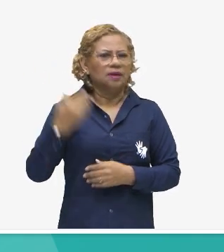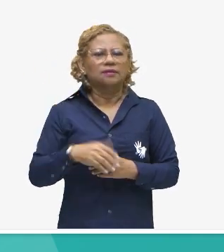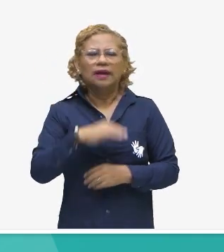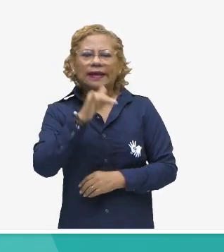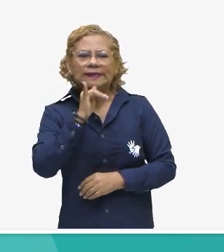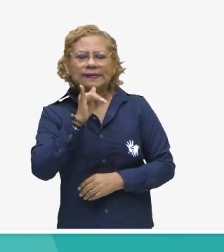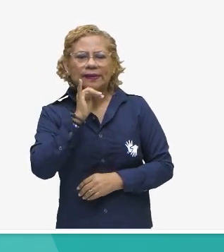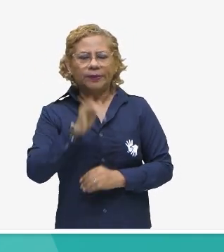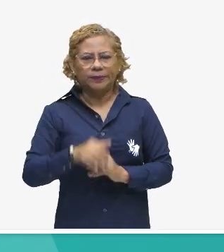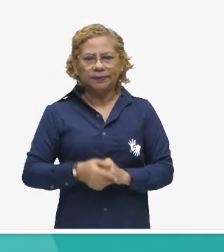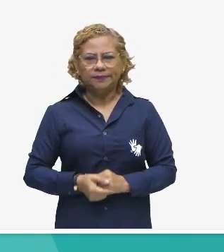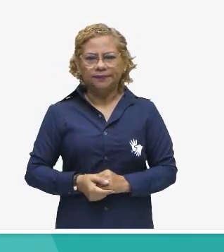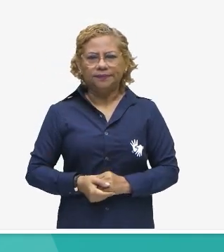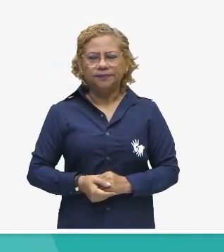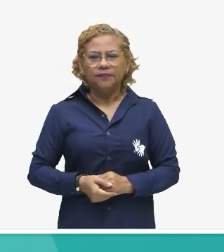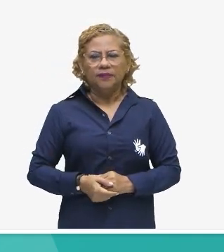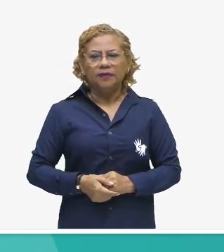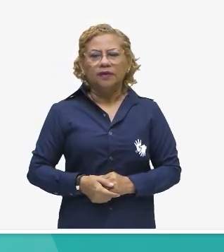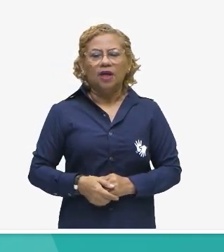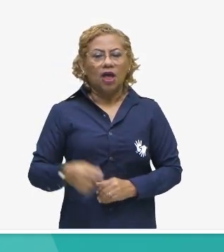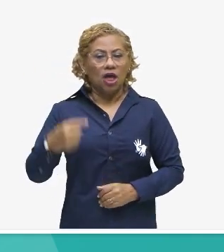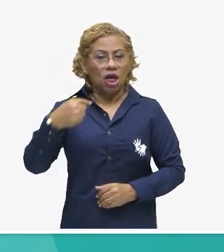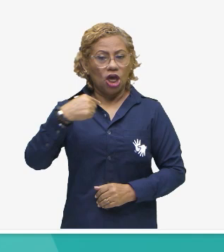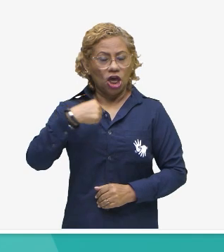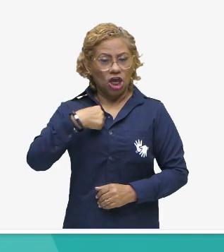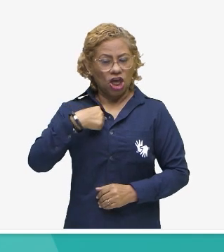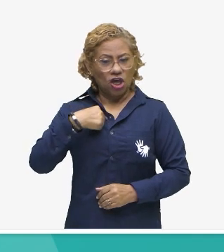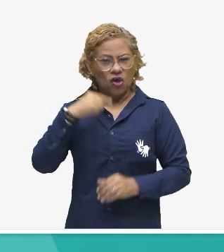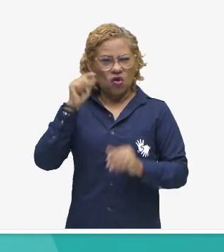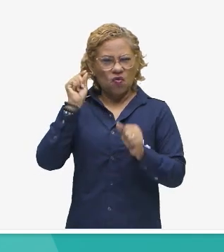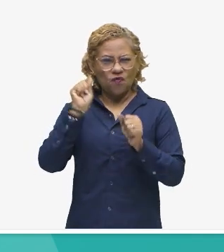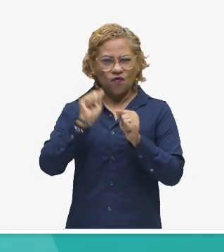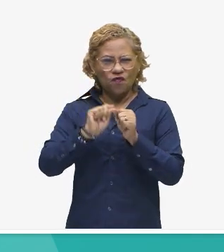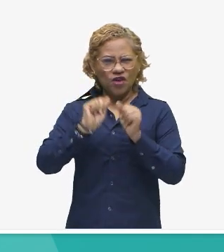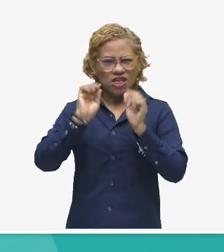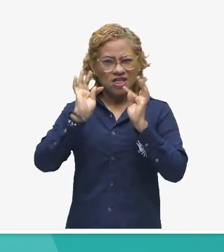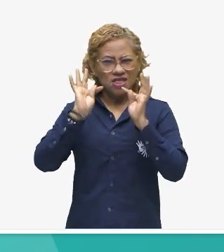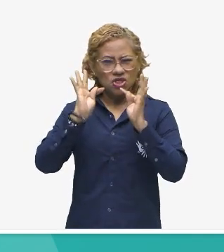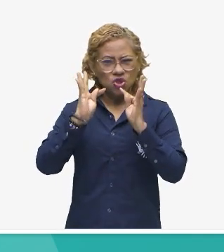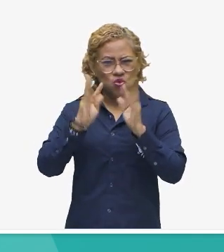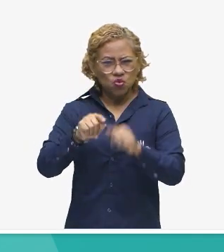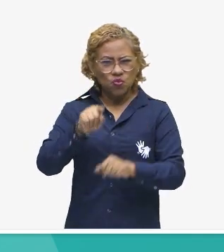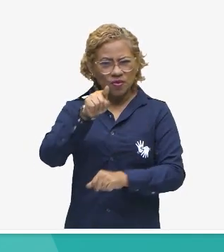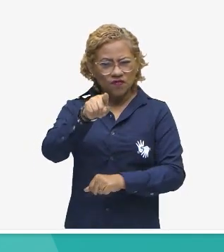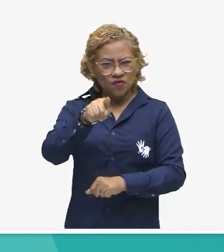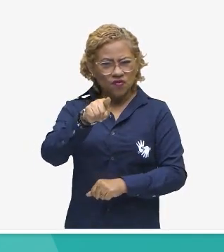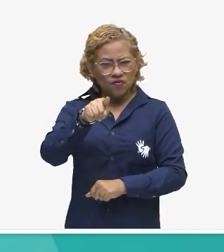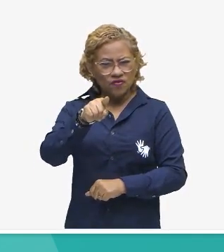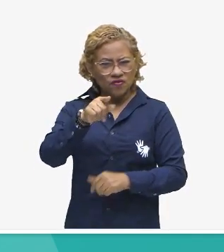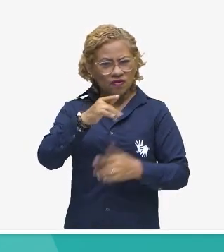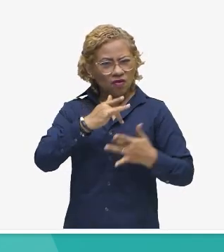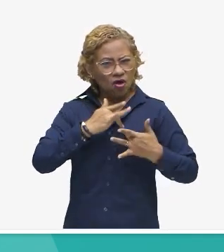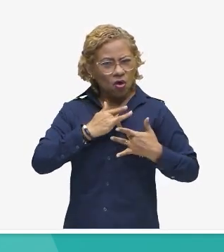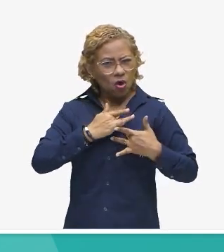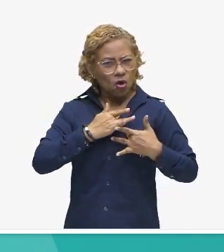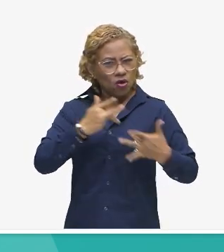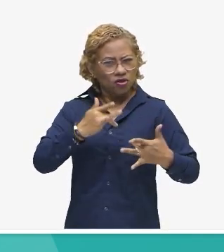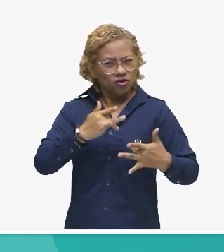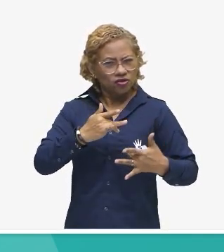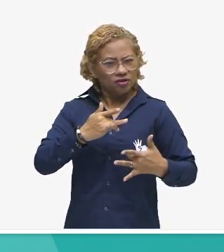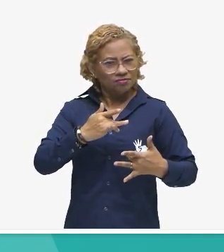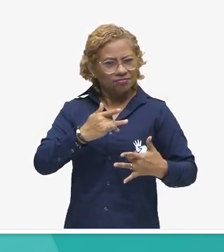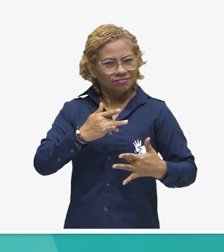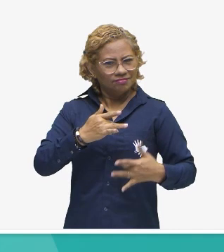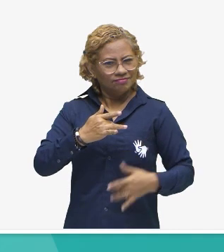exemplo. Eu fiz de tudo para você gostar de mim. Então, eu